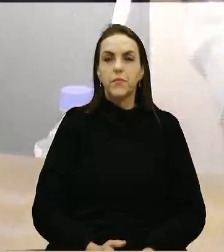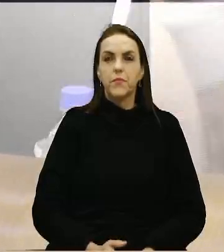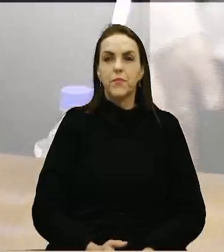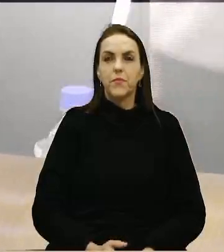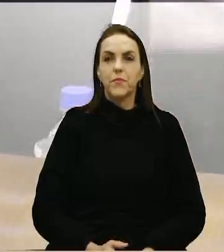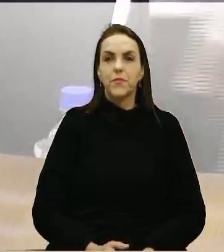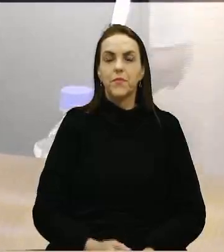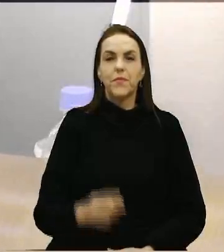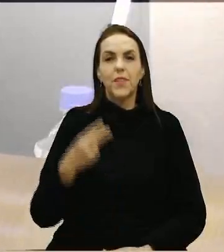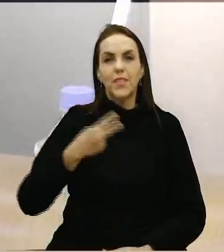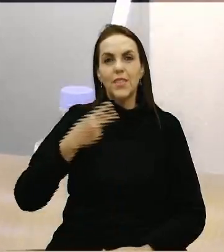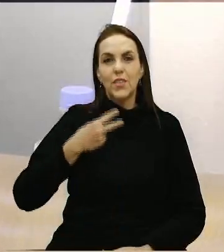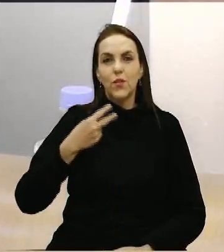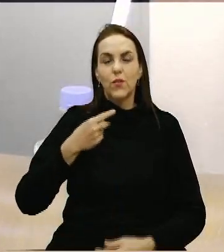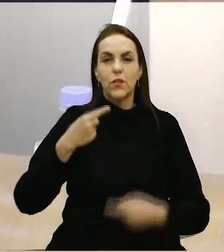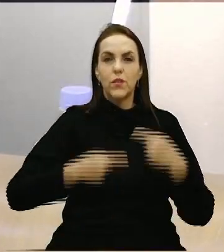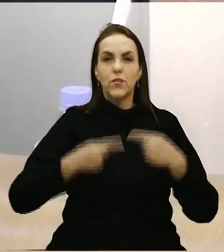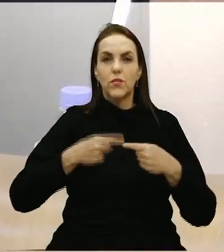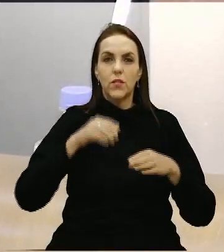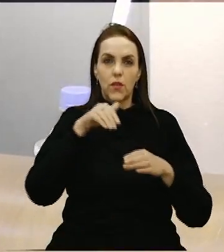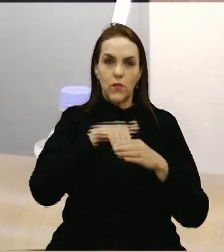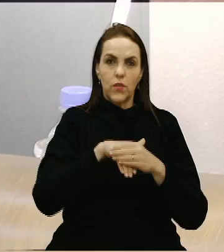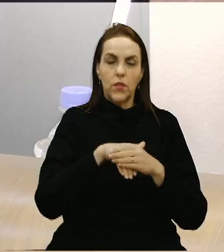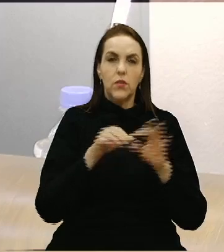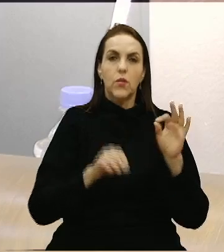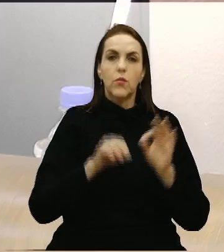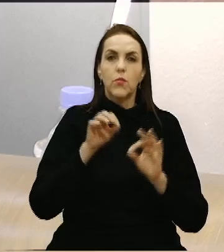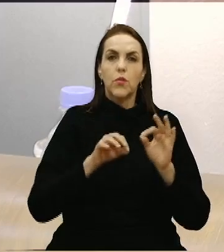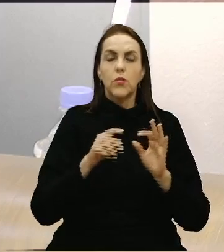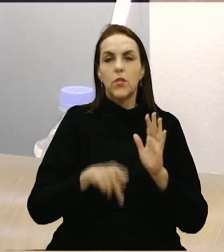Em segunda discussão e votação, projeto de lei número